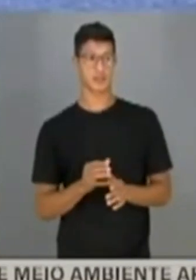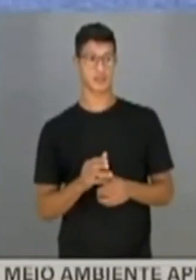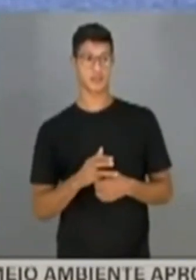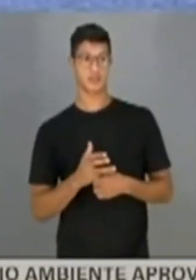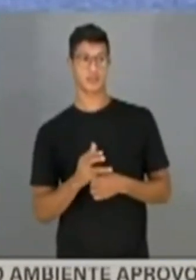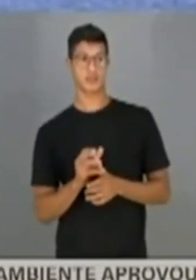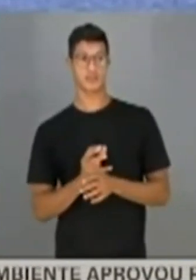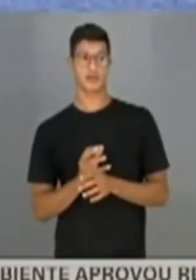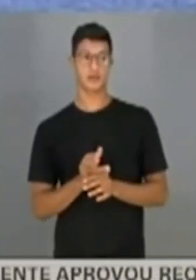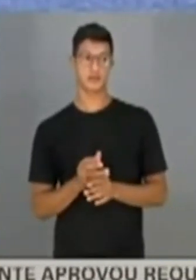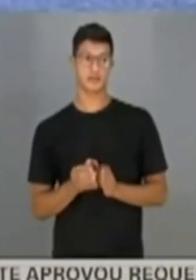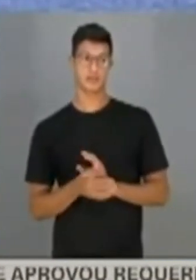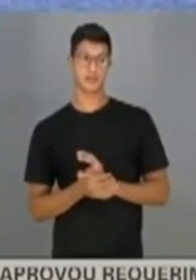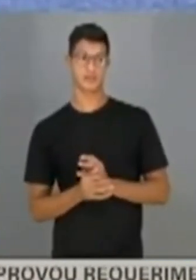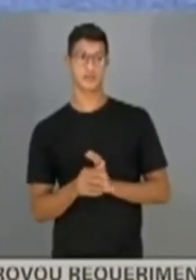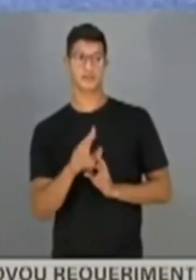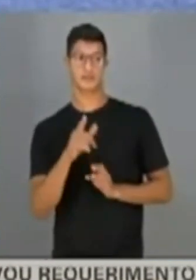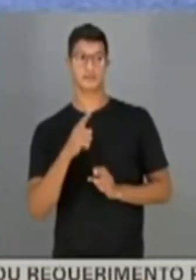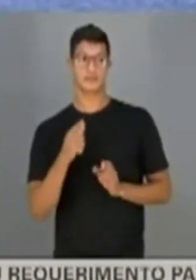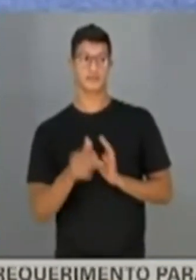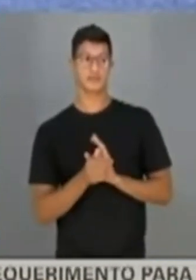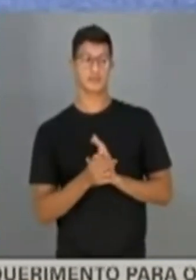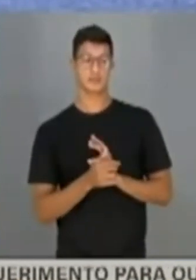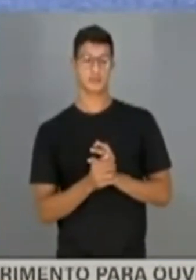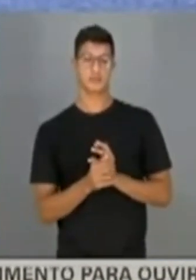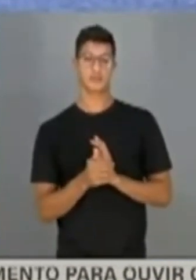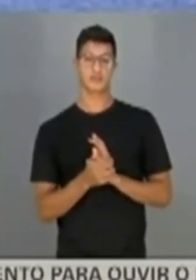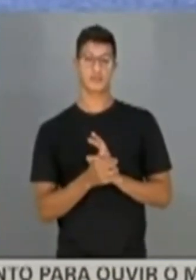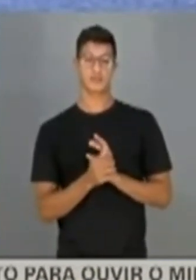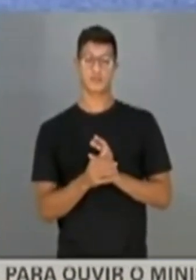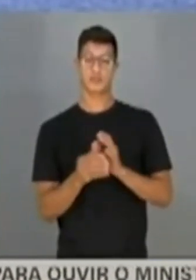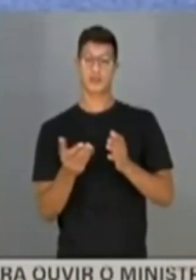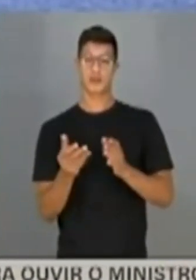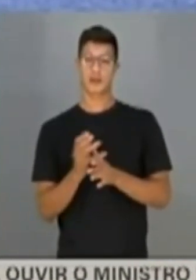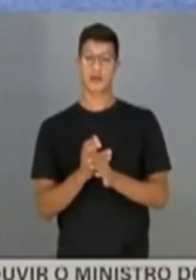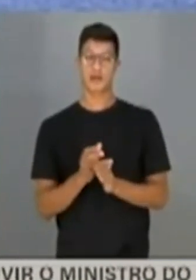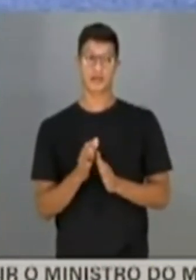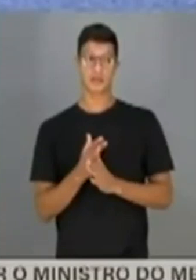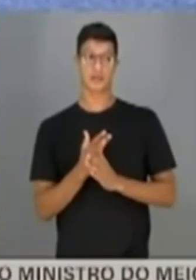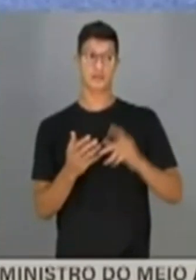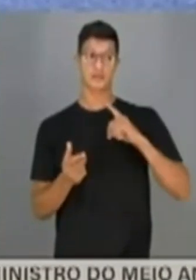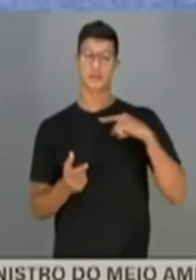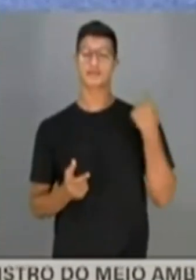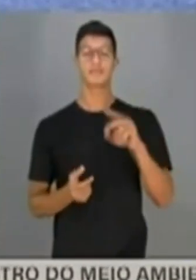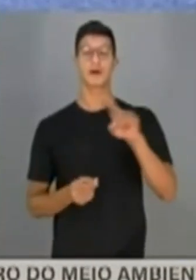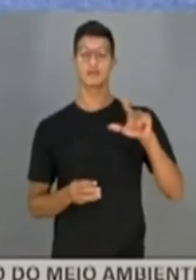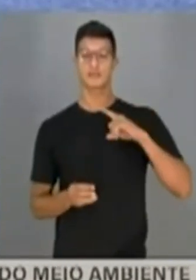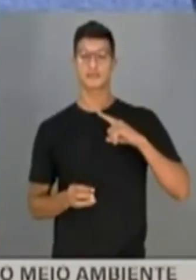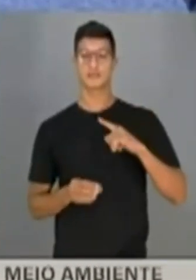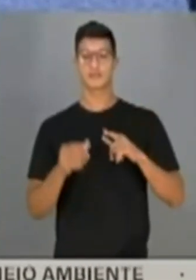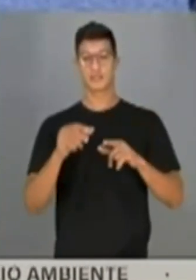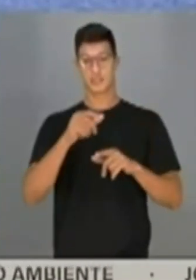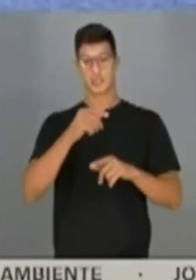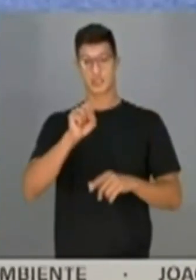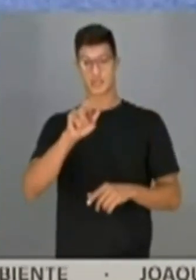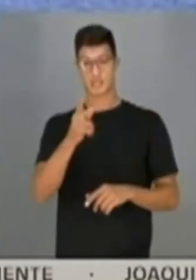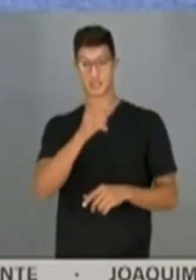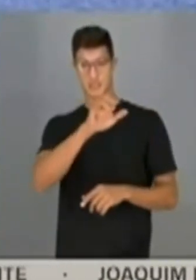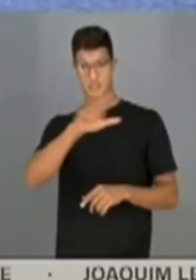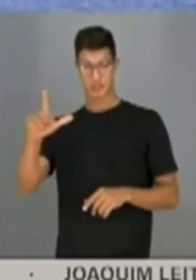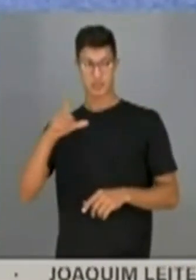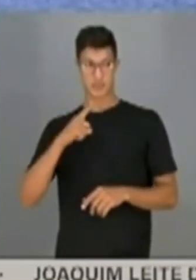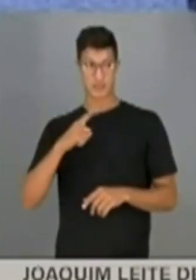imóveis. Vamos dar uma dimensão a isso. A Raizen Joint Venture entre a Shell e a